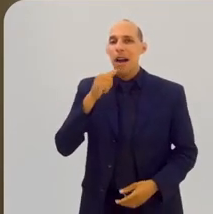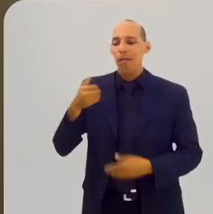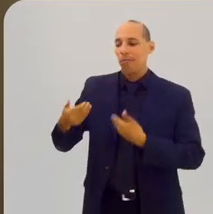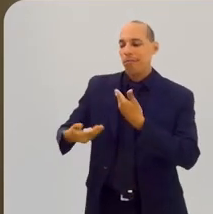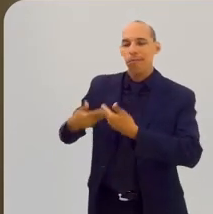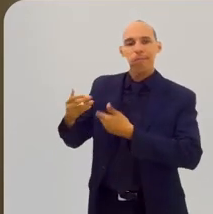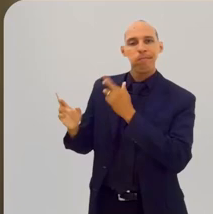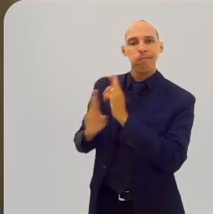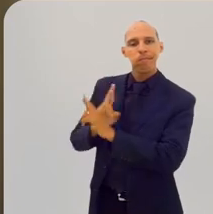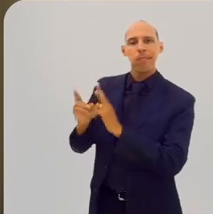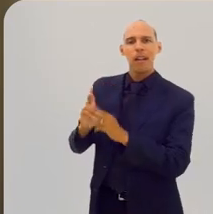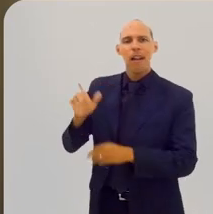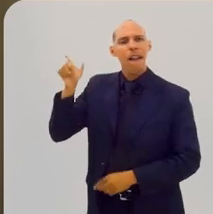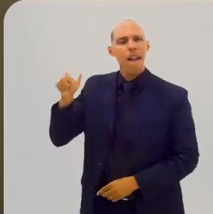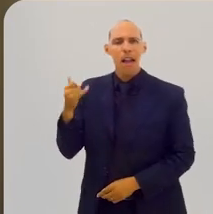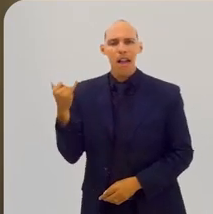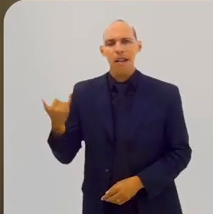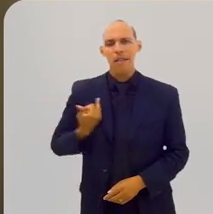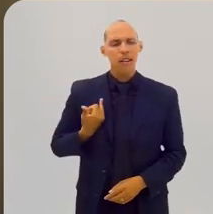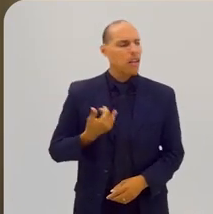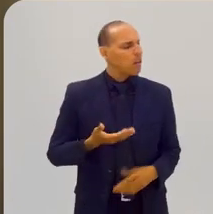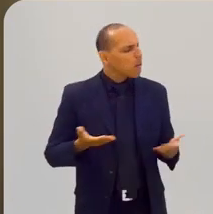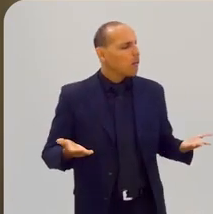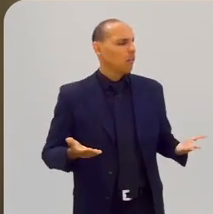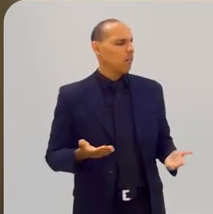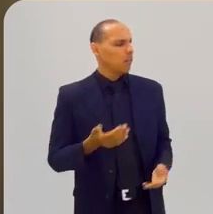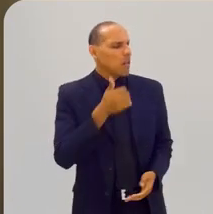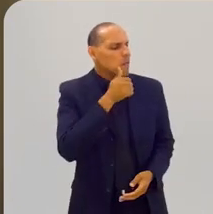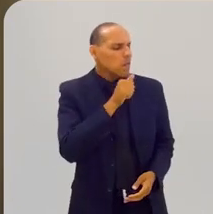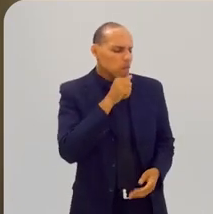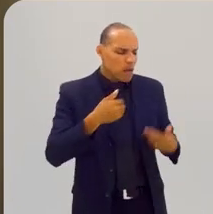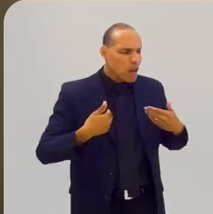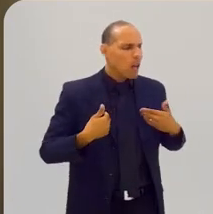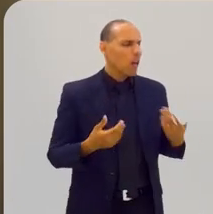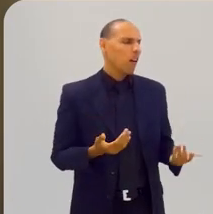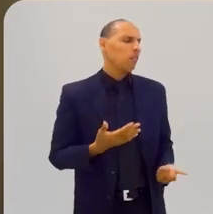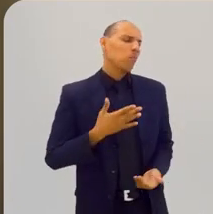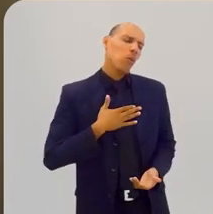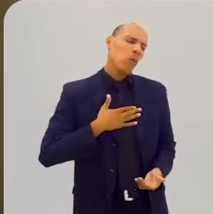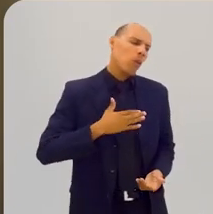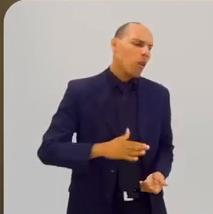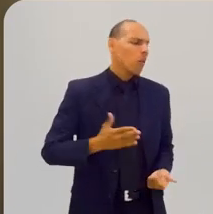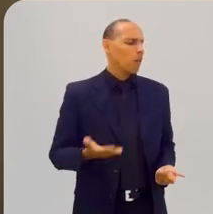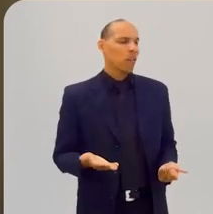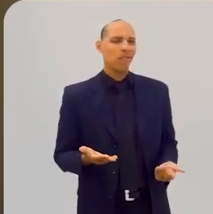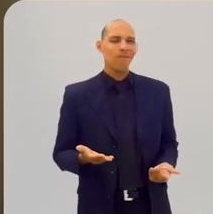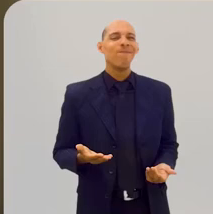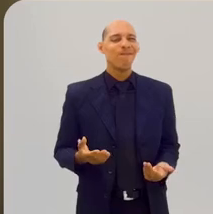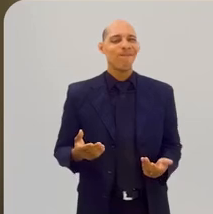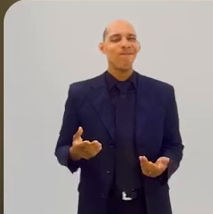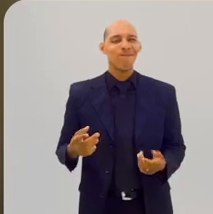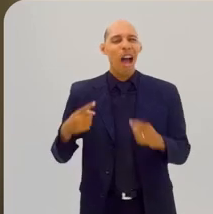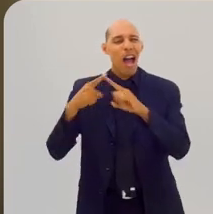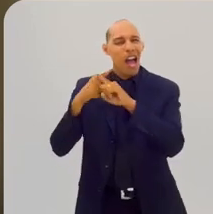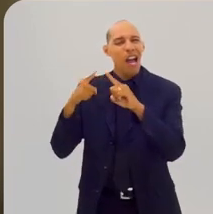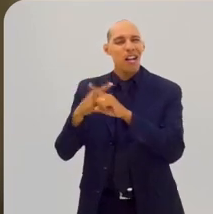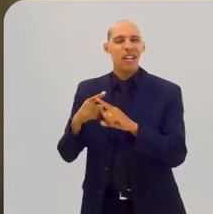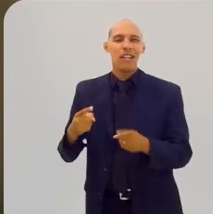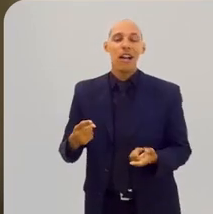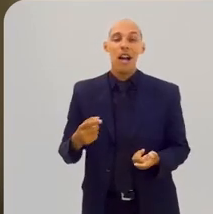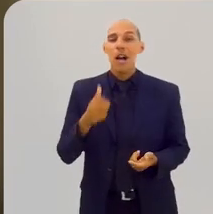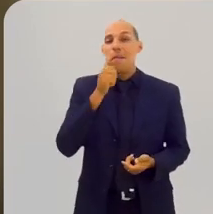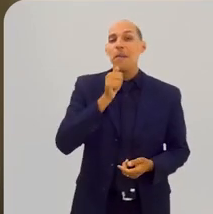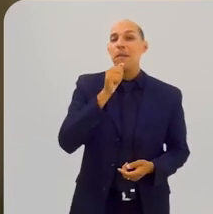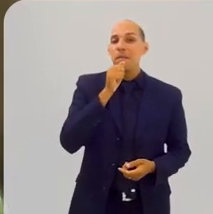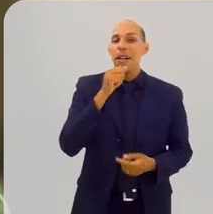que eu falava pensava comigo poxa Rafael você tá dando desgosto com a sua mãe sua mãe então então tinha isso sua mãe